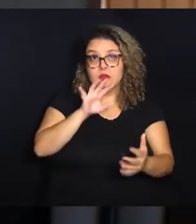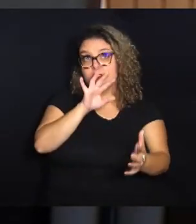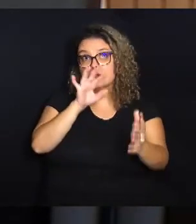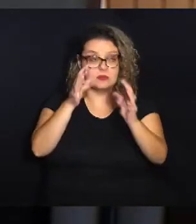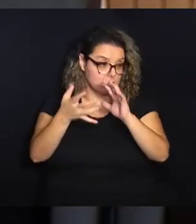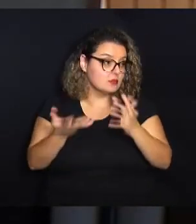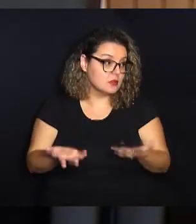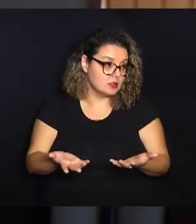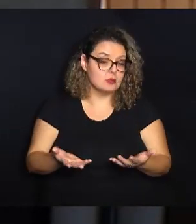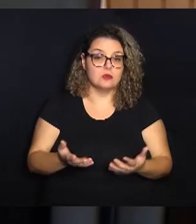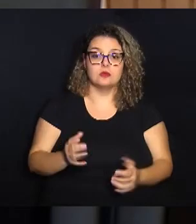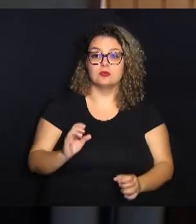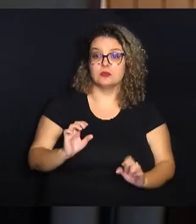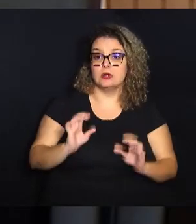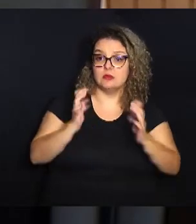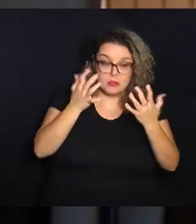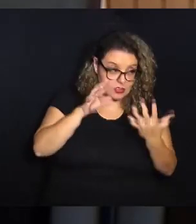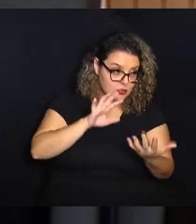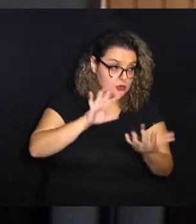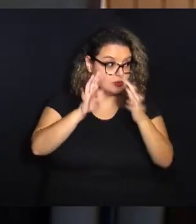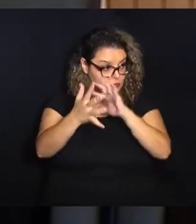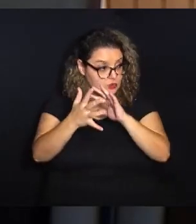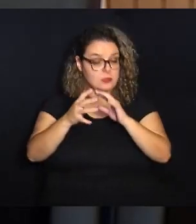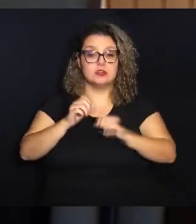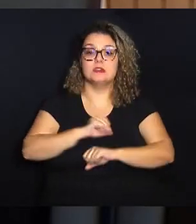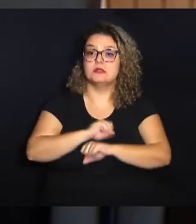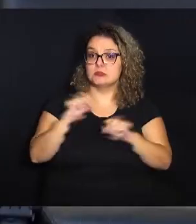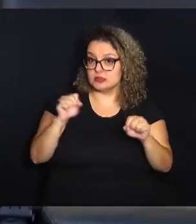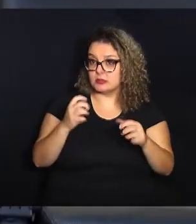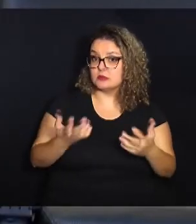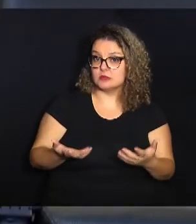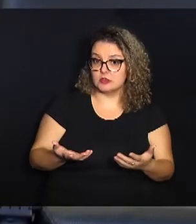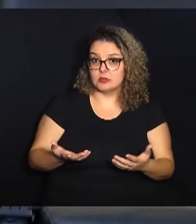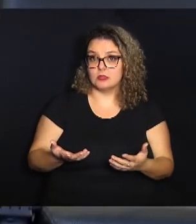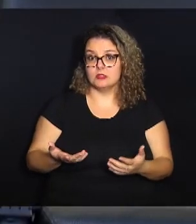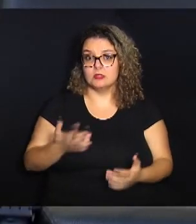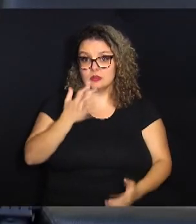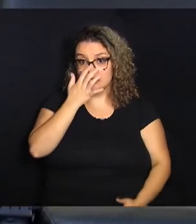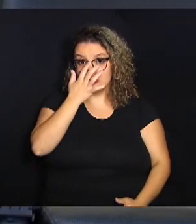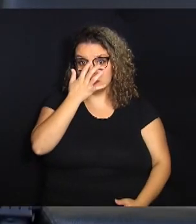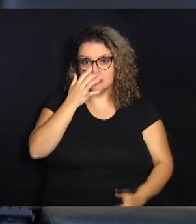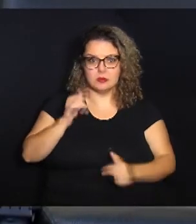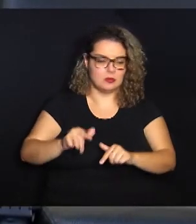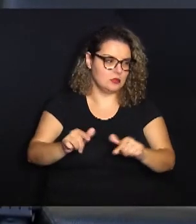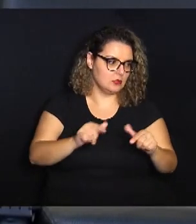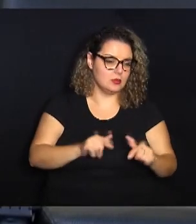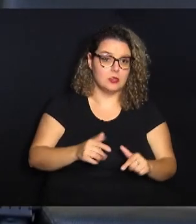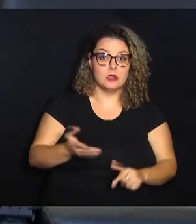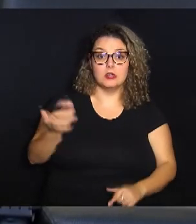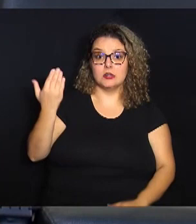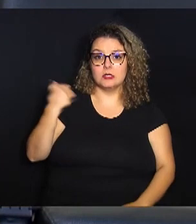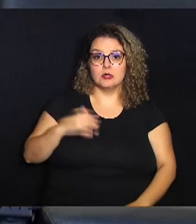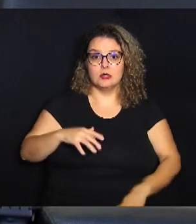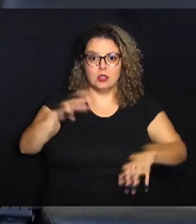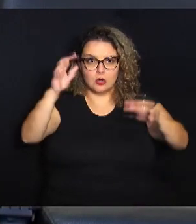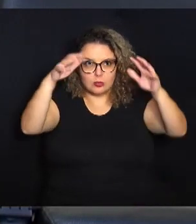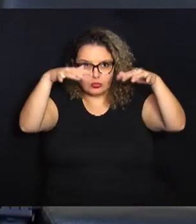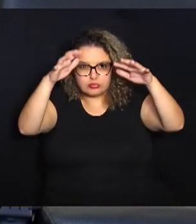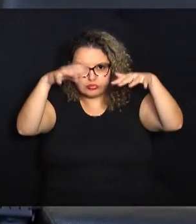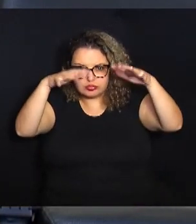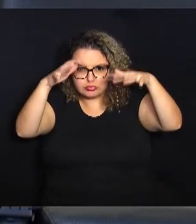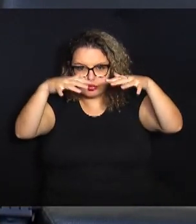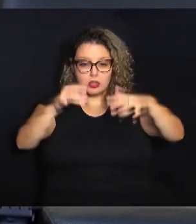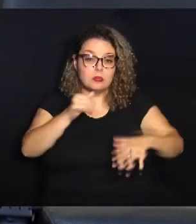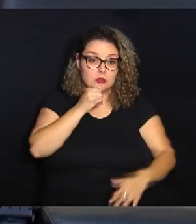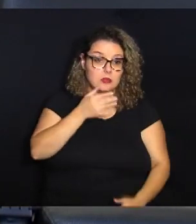climáticos, assim, os eventos climáticos extremos, né? Que locais onde havia muita água, pegando